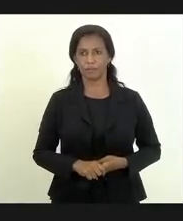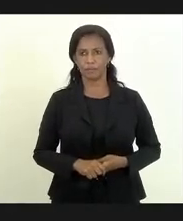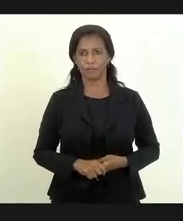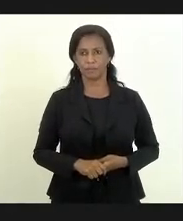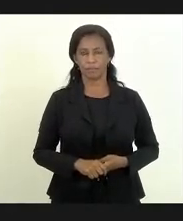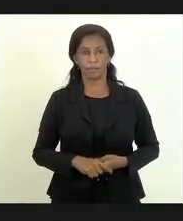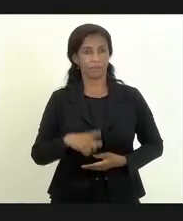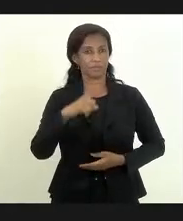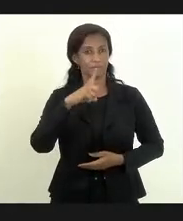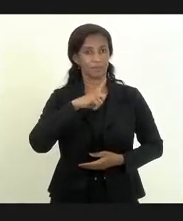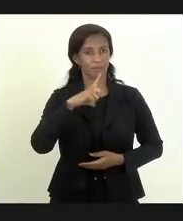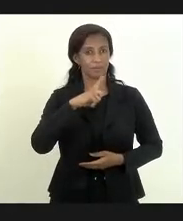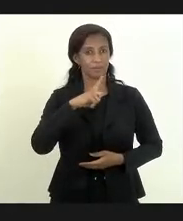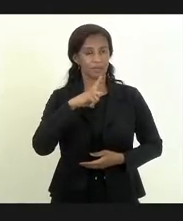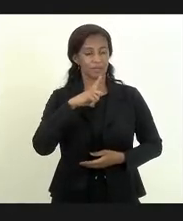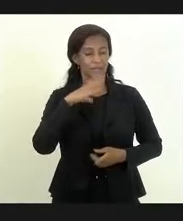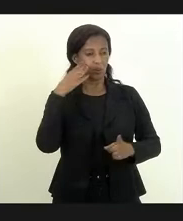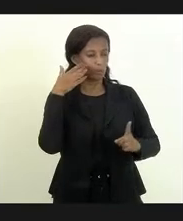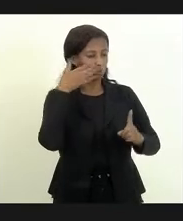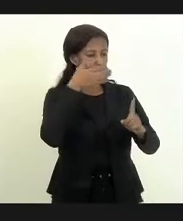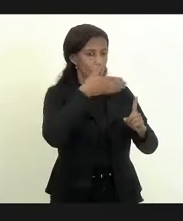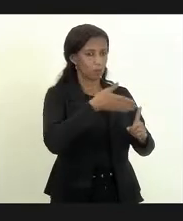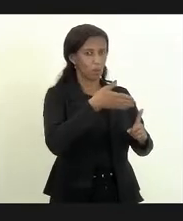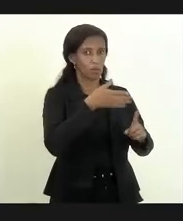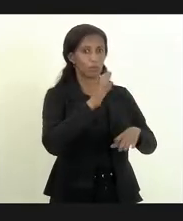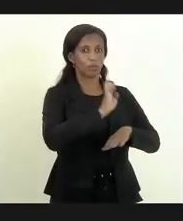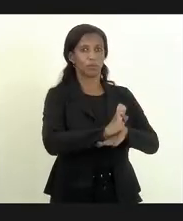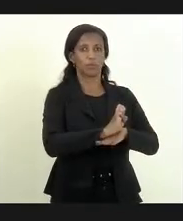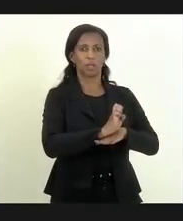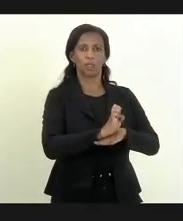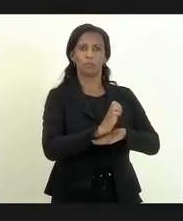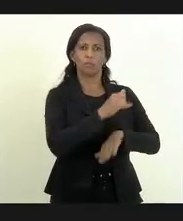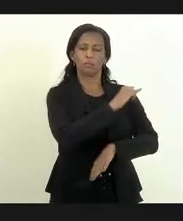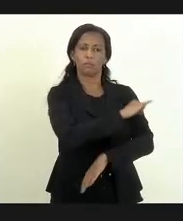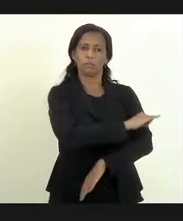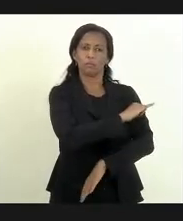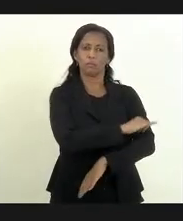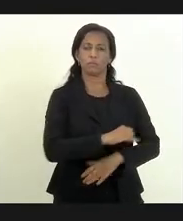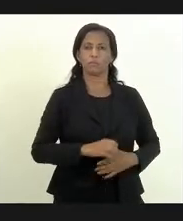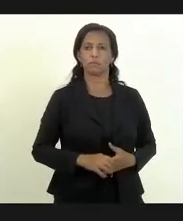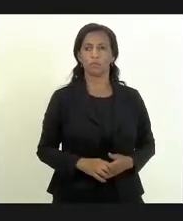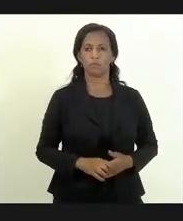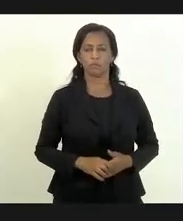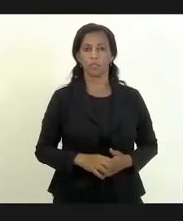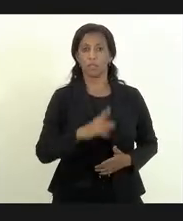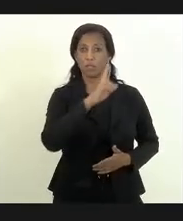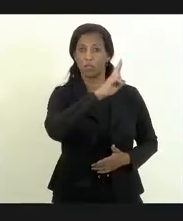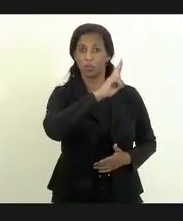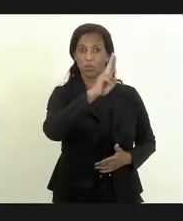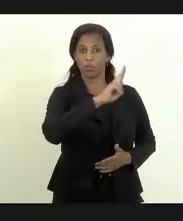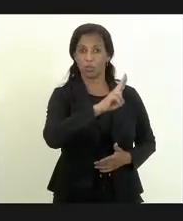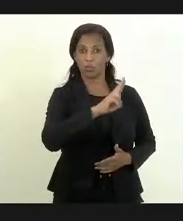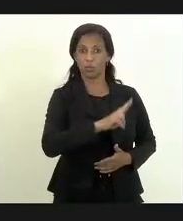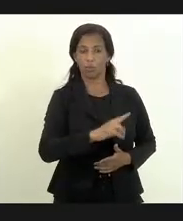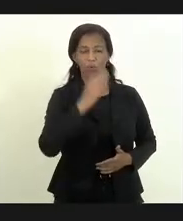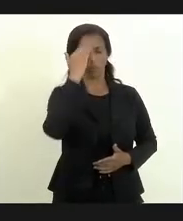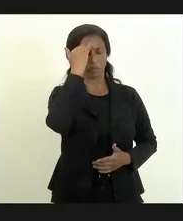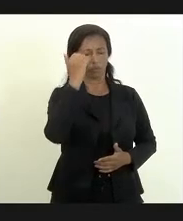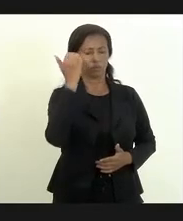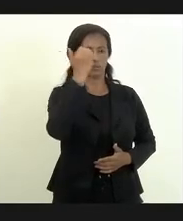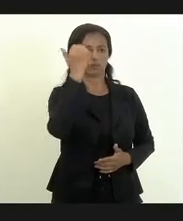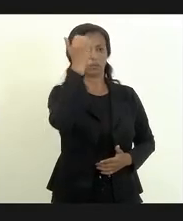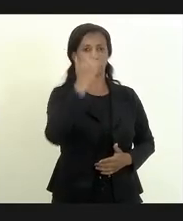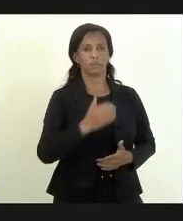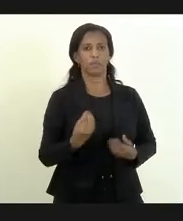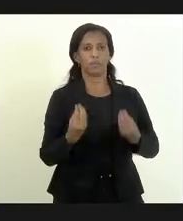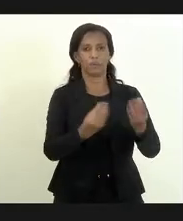para ter como referência no estado do Rio de Janeiro esse grande nome, né, patrono da